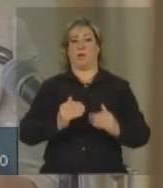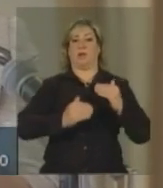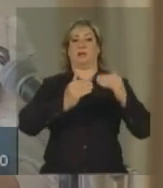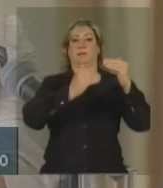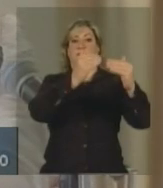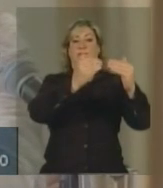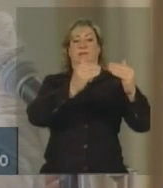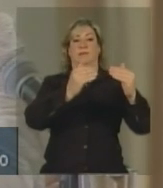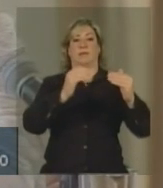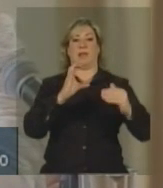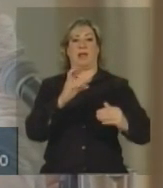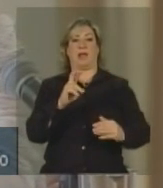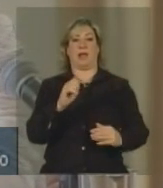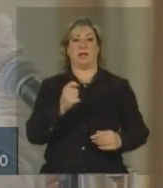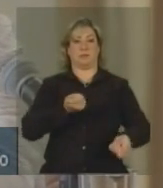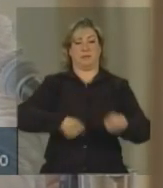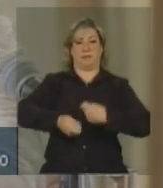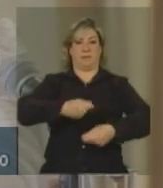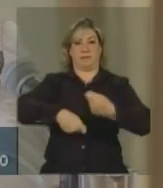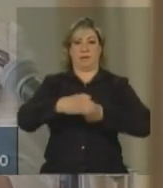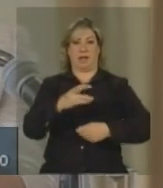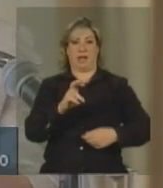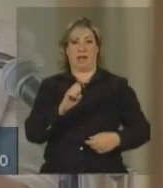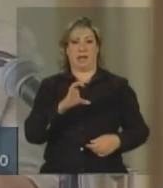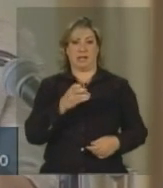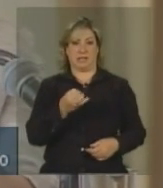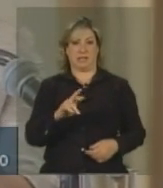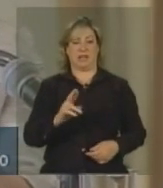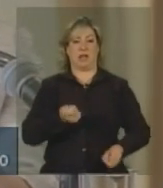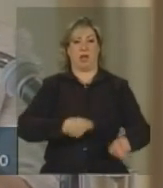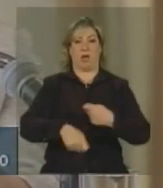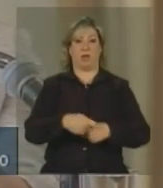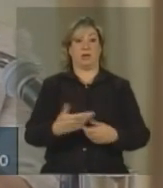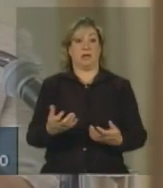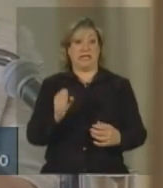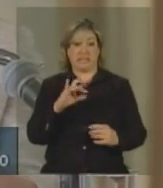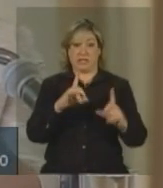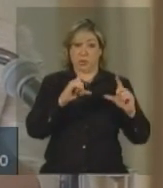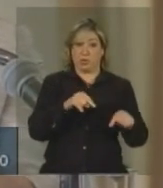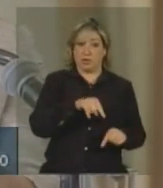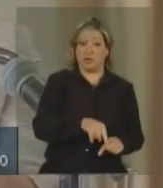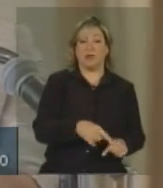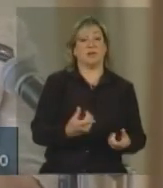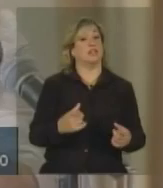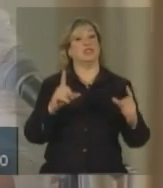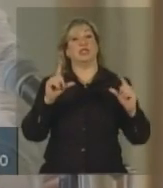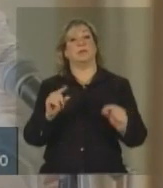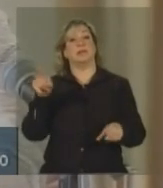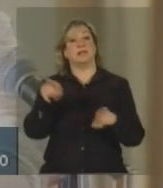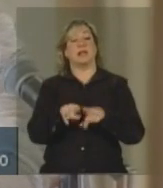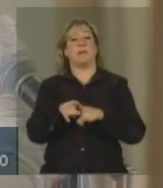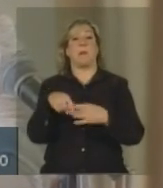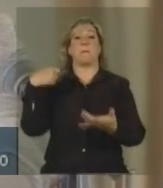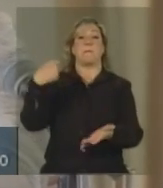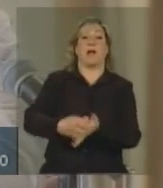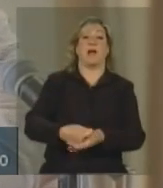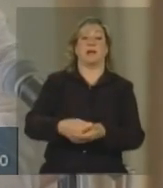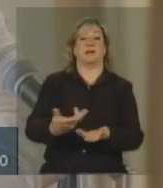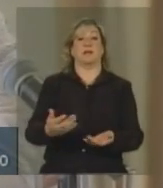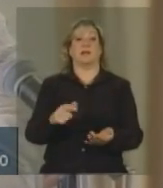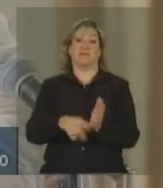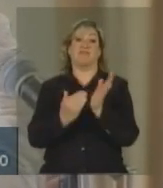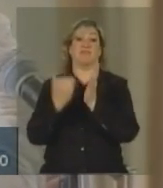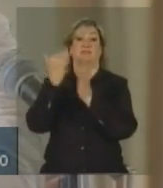Quando você reduz o crescimento, você reduz a capacidade da economia pagar suas dívidas. Assim sendo, você aumenta o déficit.